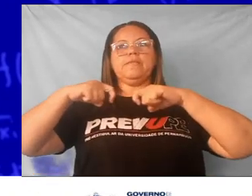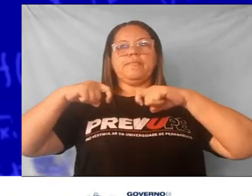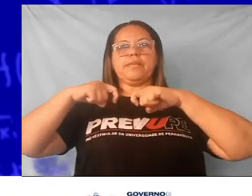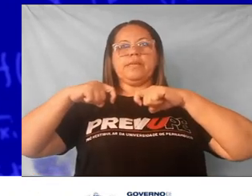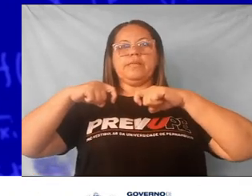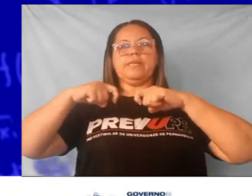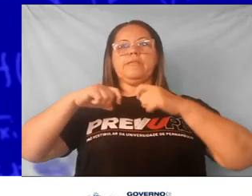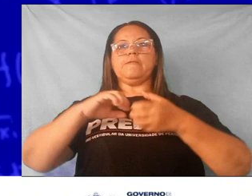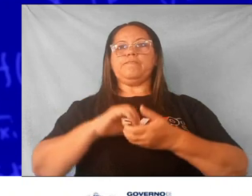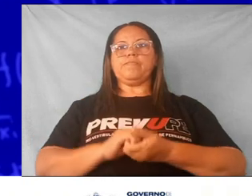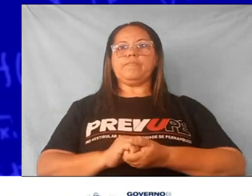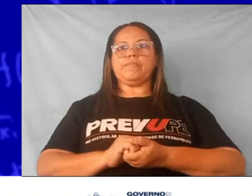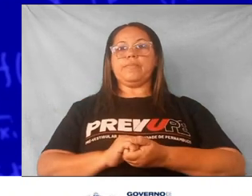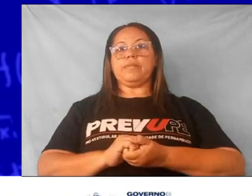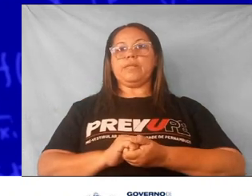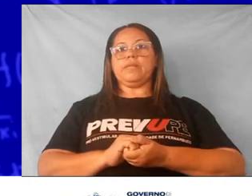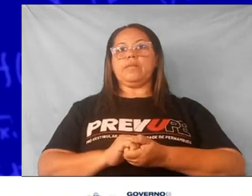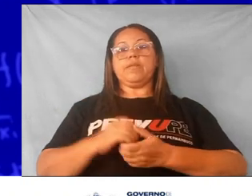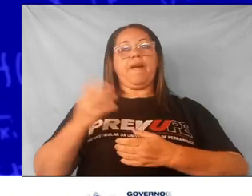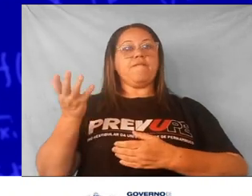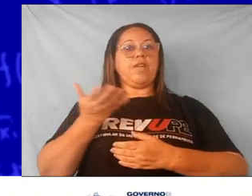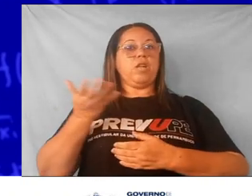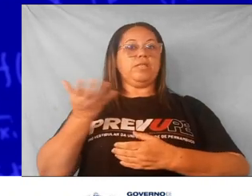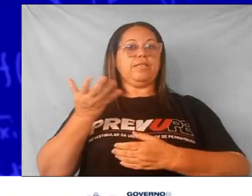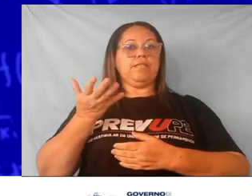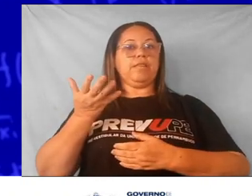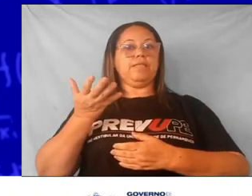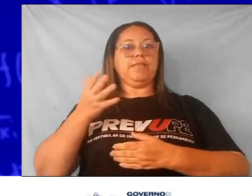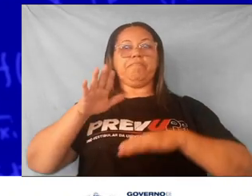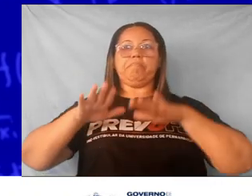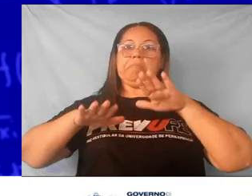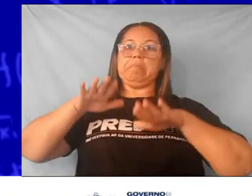que a velocidade relativa